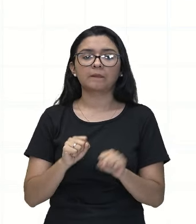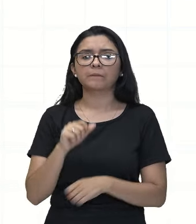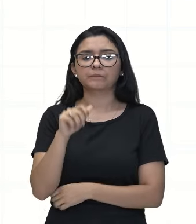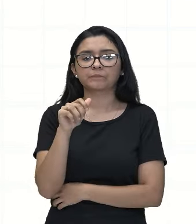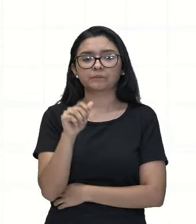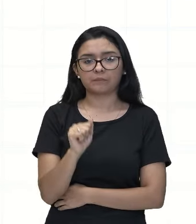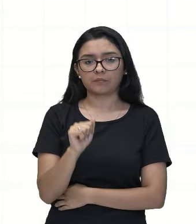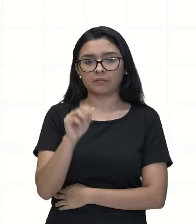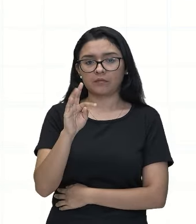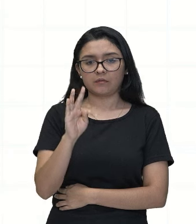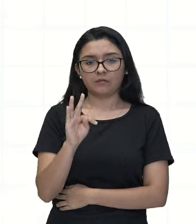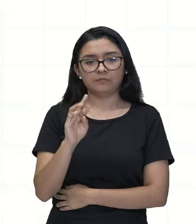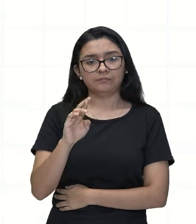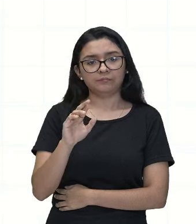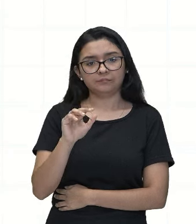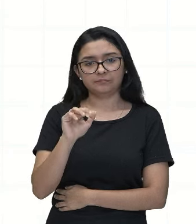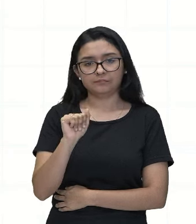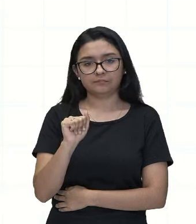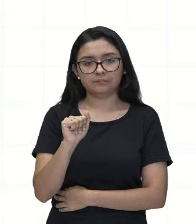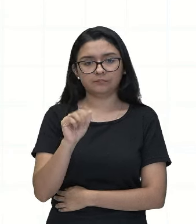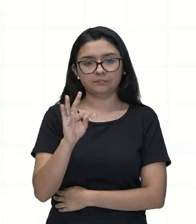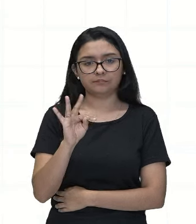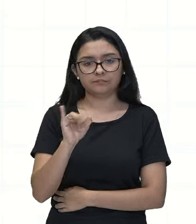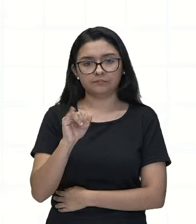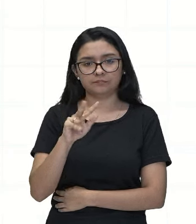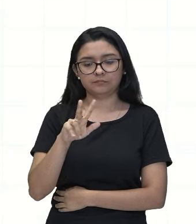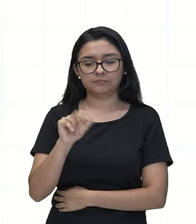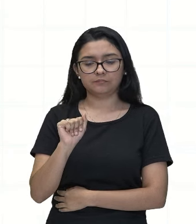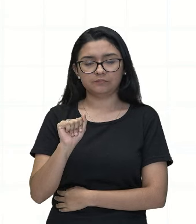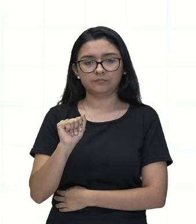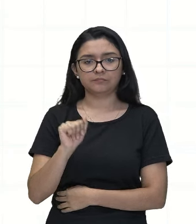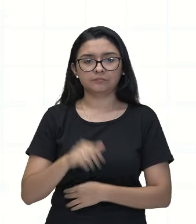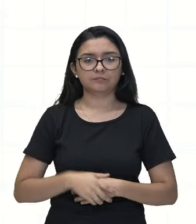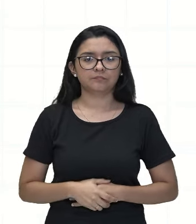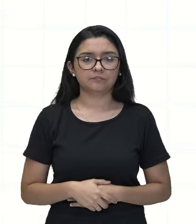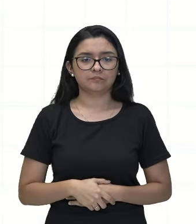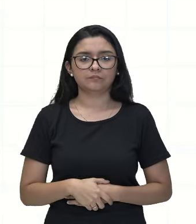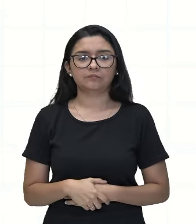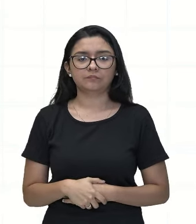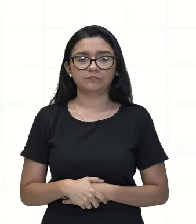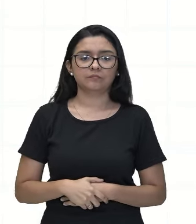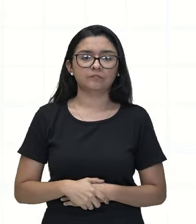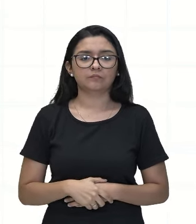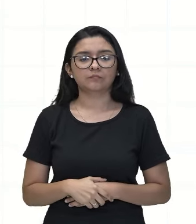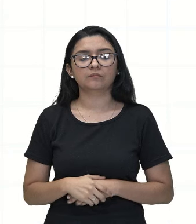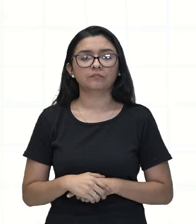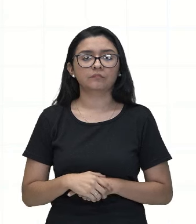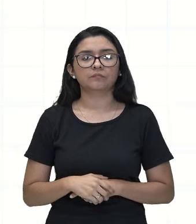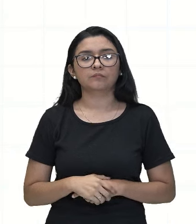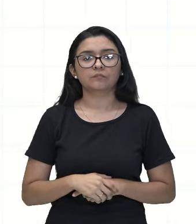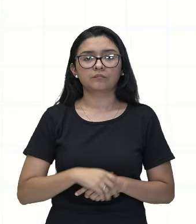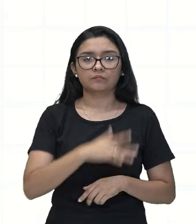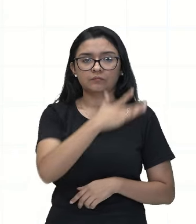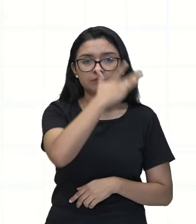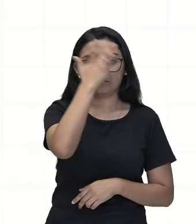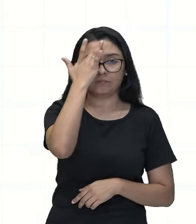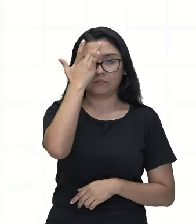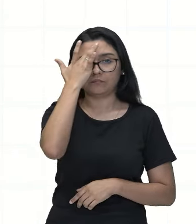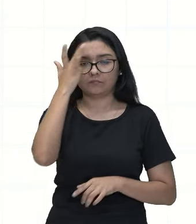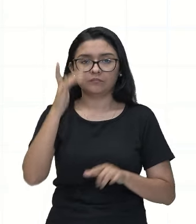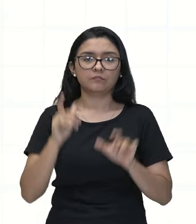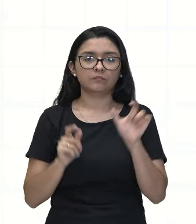as gramáticas colocam como sendo uma concordância por atração Ou seja a a palavra pessoas está mais próximo do verbo então